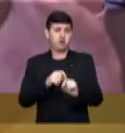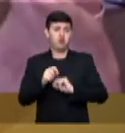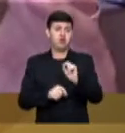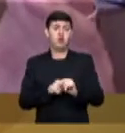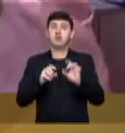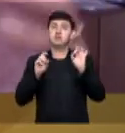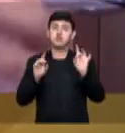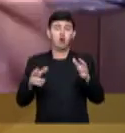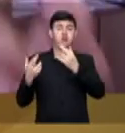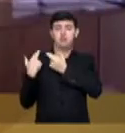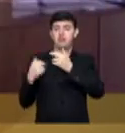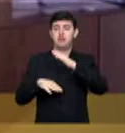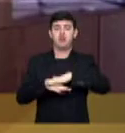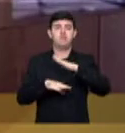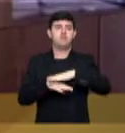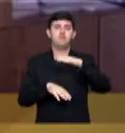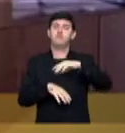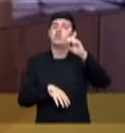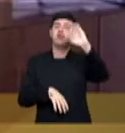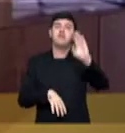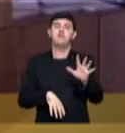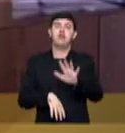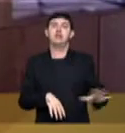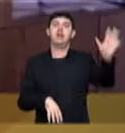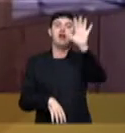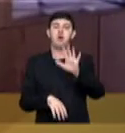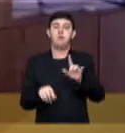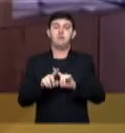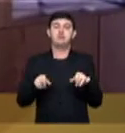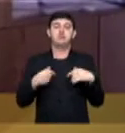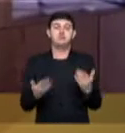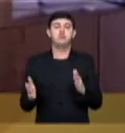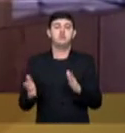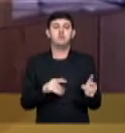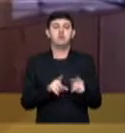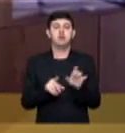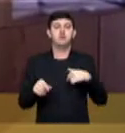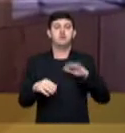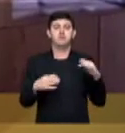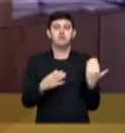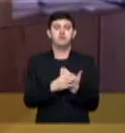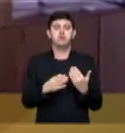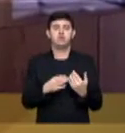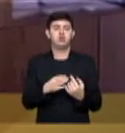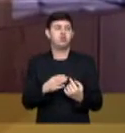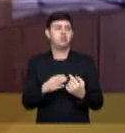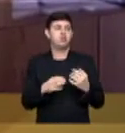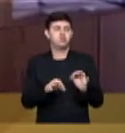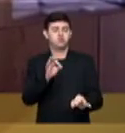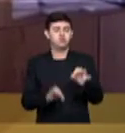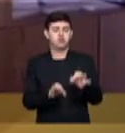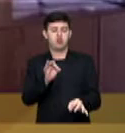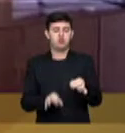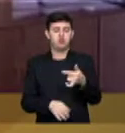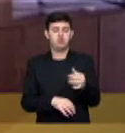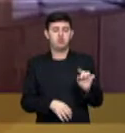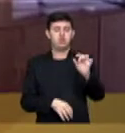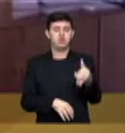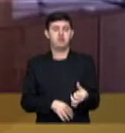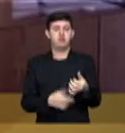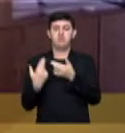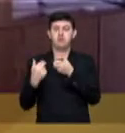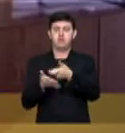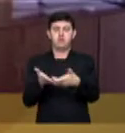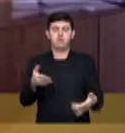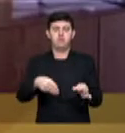ser por lei federal. A precedente da matéria, julgada em 2016, onde o Supremo já se manifestou, da